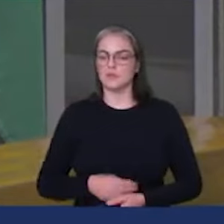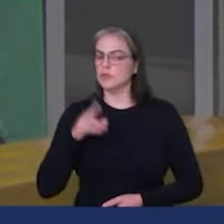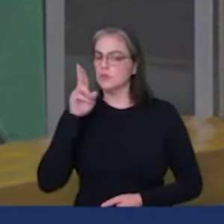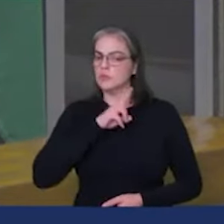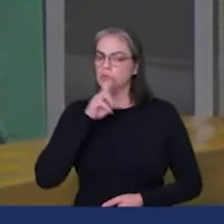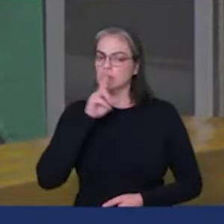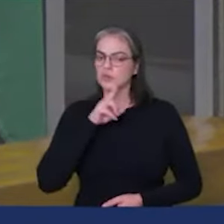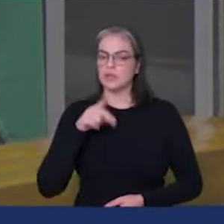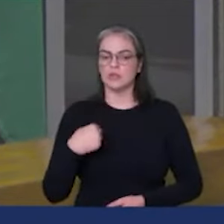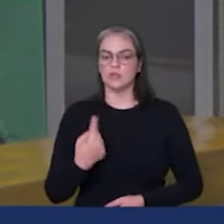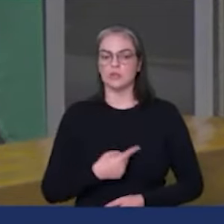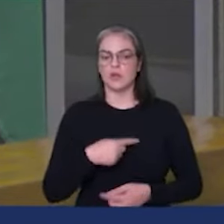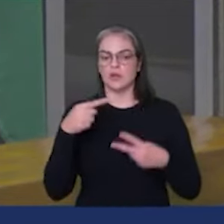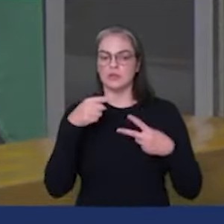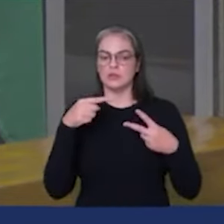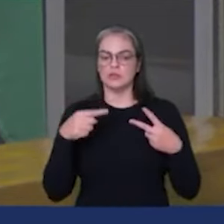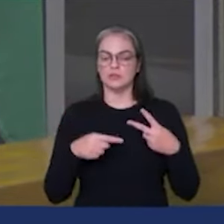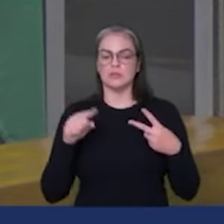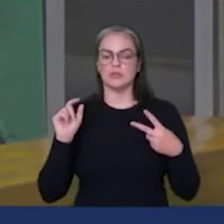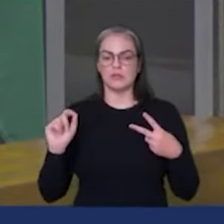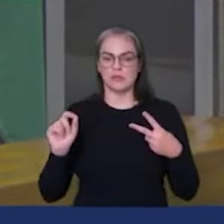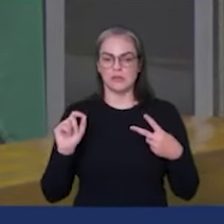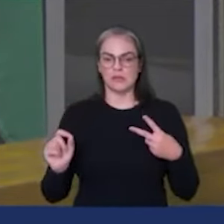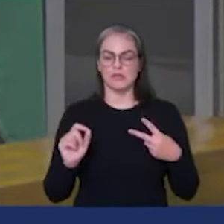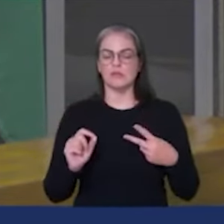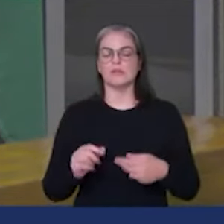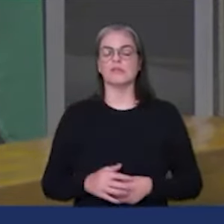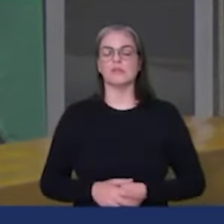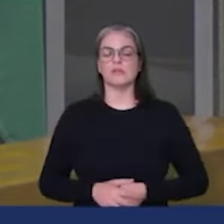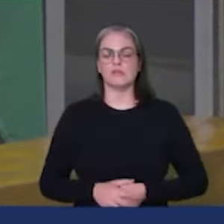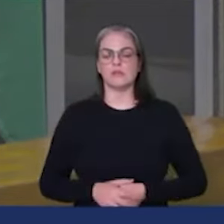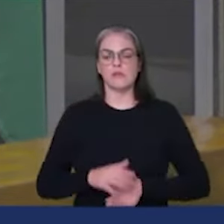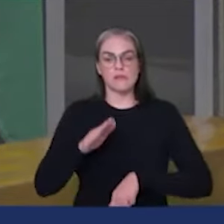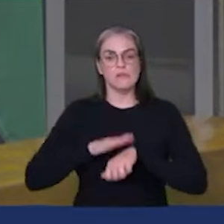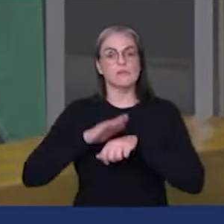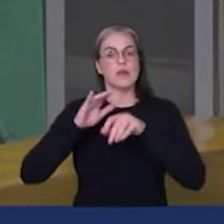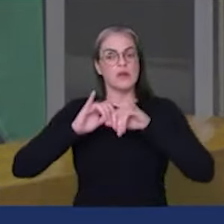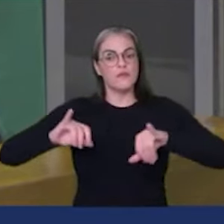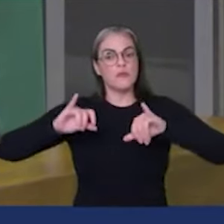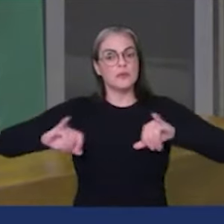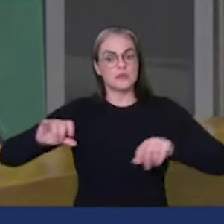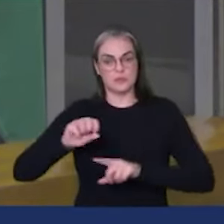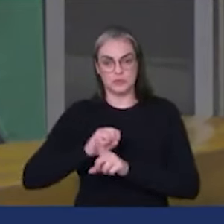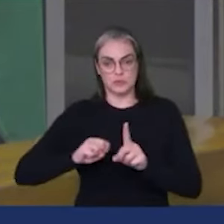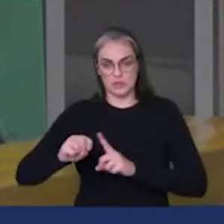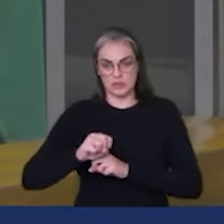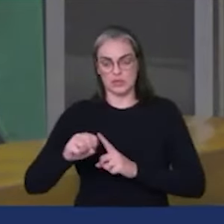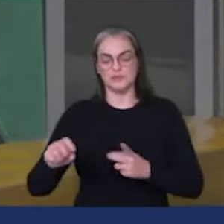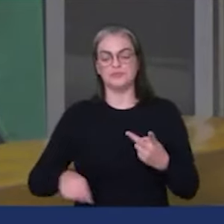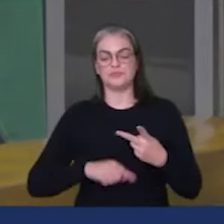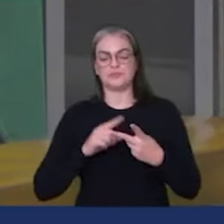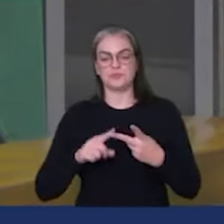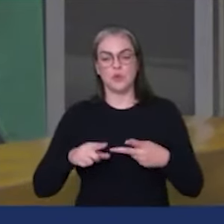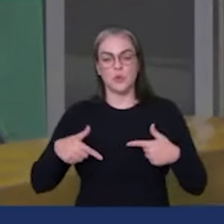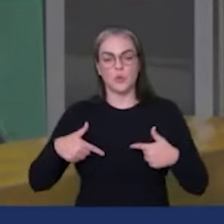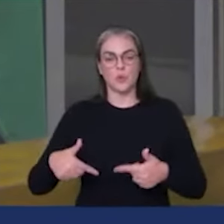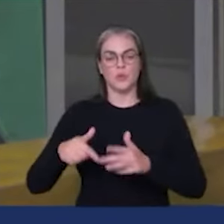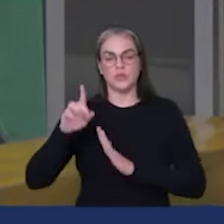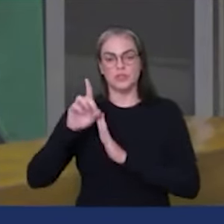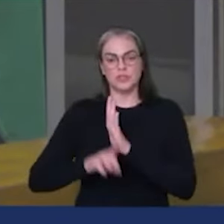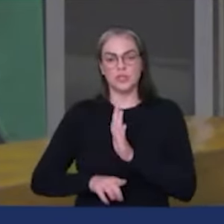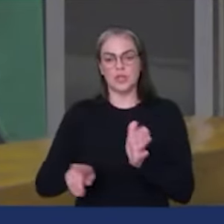adotemos 2 medidas. Primeiro, trazer mais informação à sociedade e, segundo, lutarmos por direitos específicos